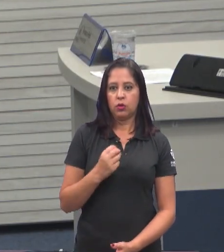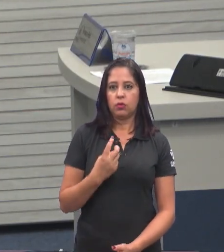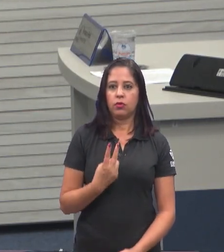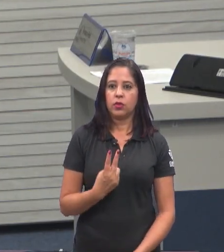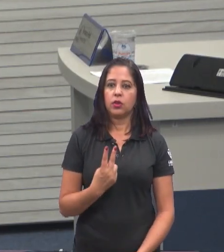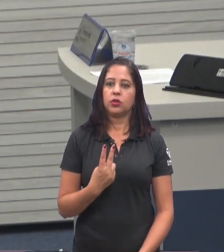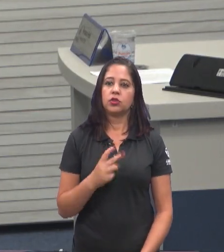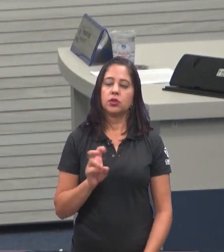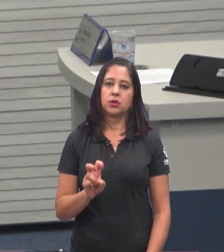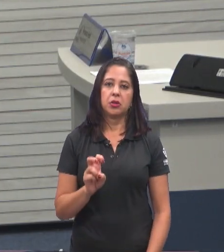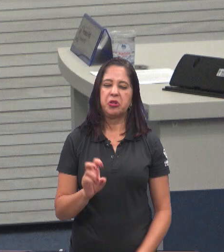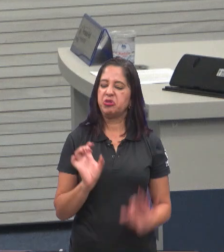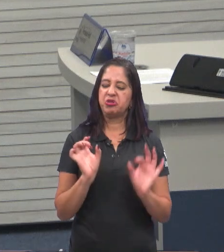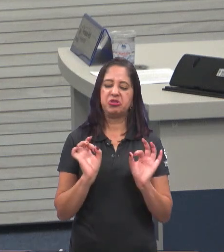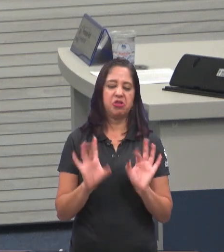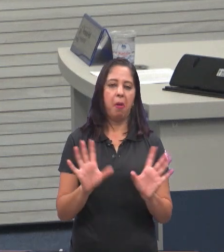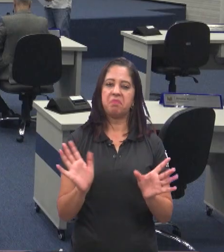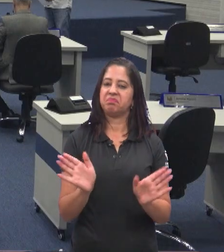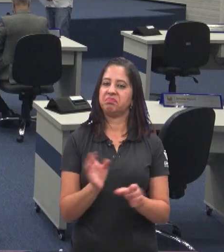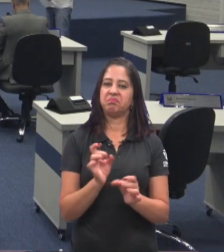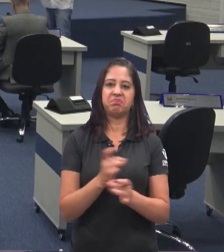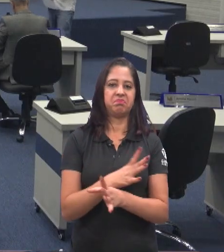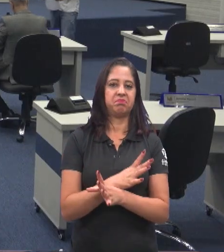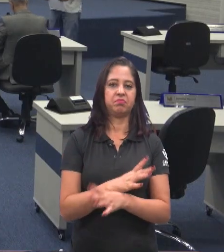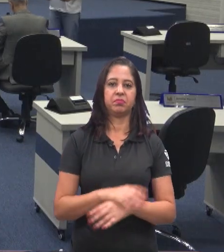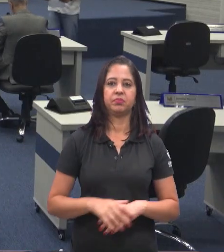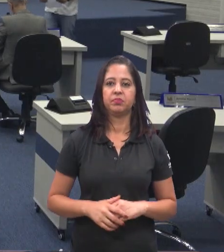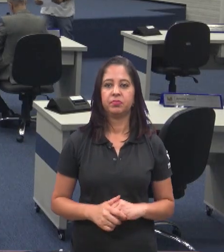5324/2025. São esses os pedidos, senhor presidente.